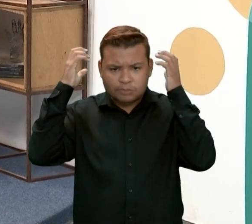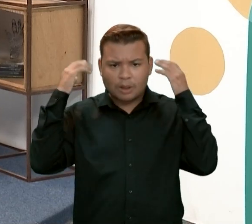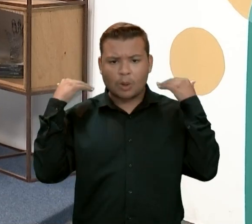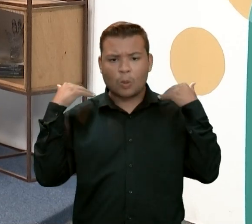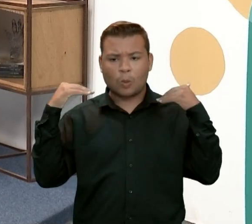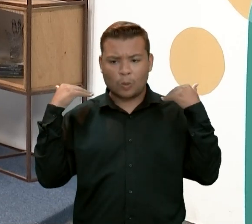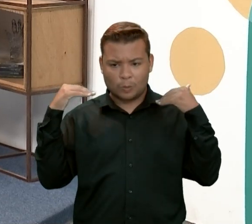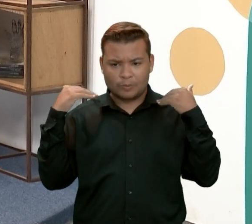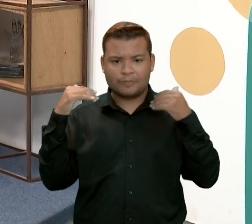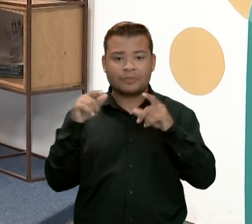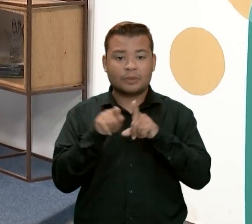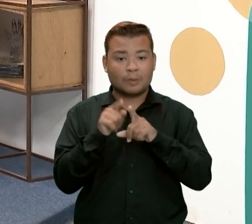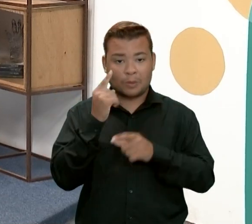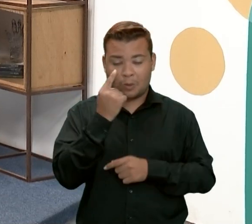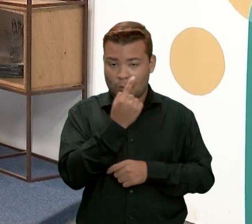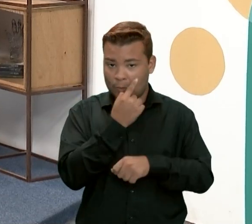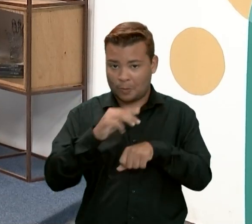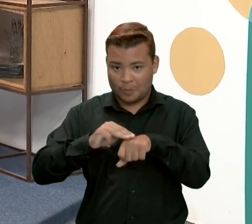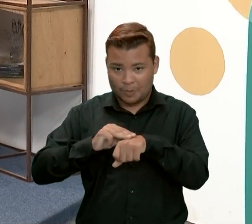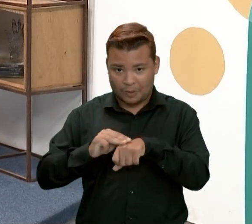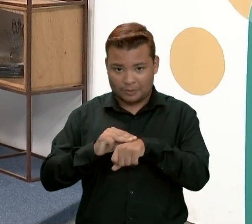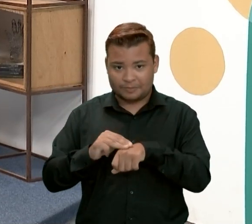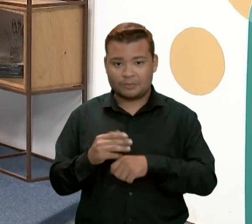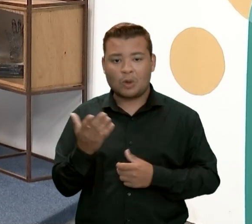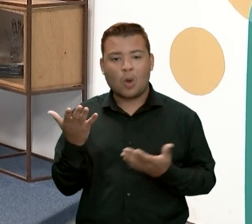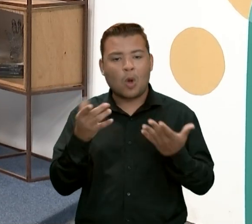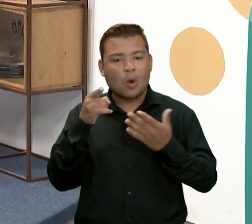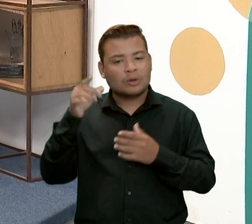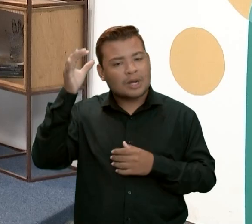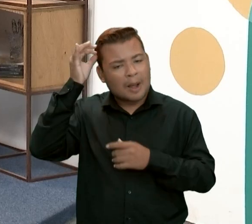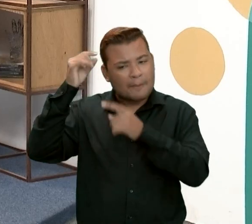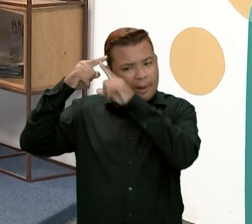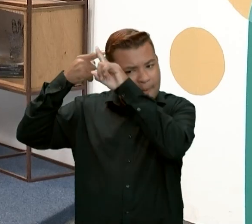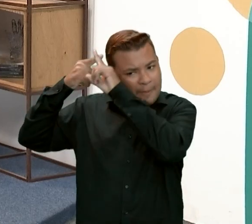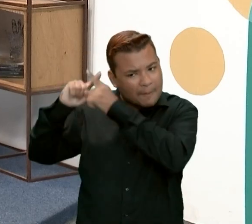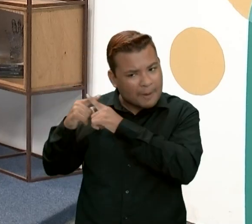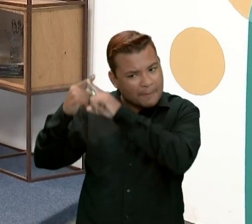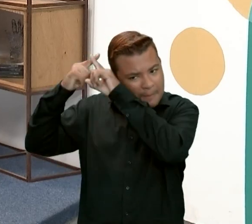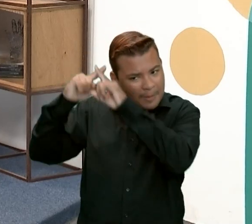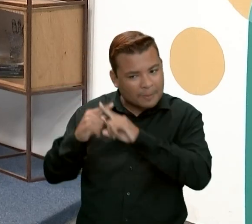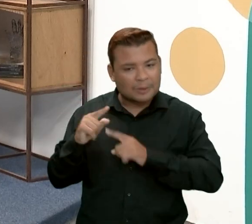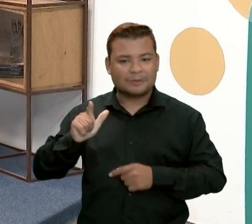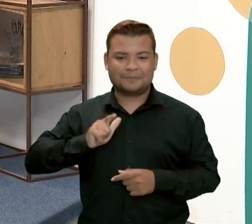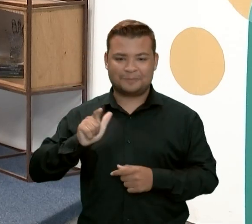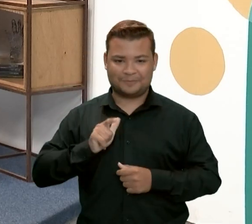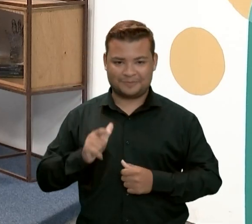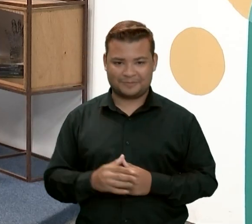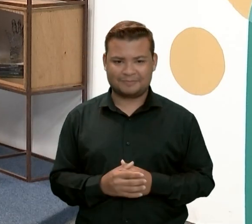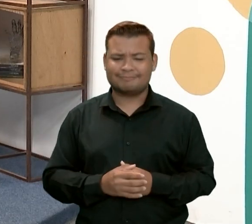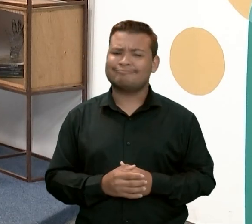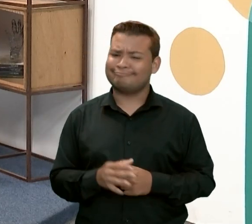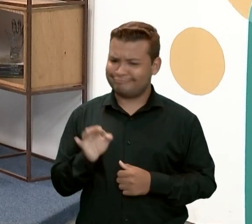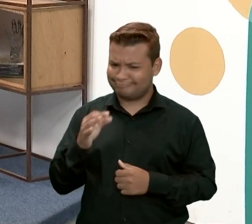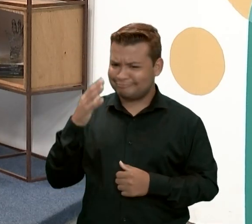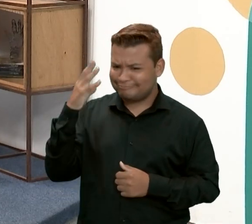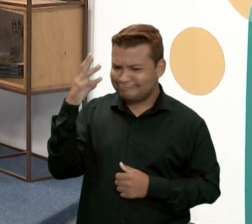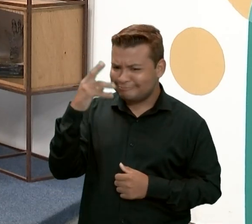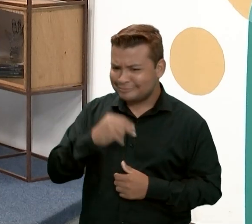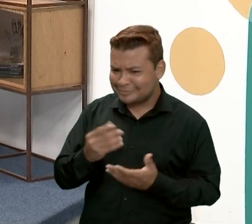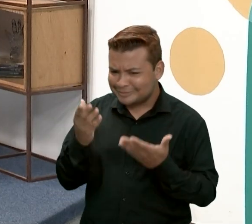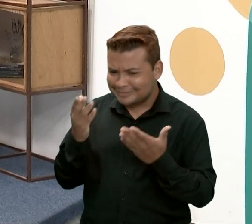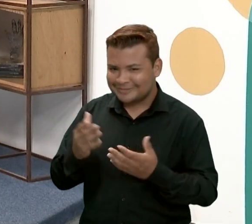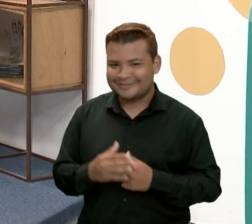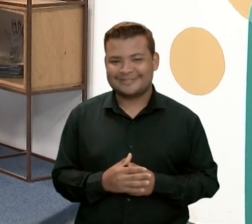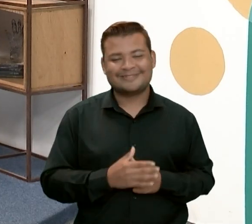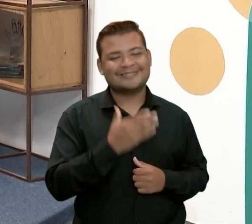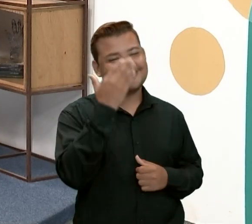ombros e olhos também castanhos. Hoje os cabelos delas estão trançados, que inclusive está muito bonito. Viu, muito obrigada,